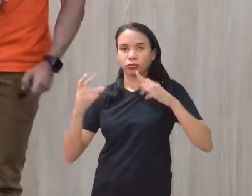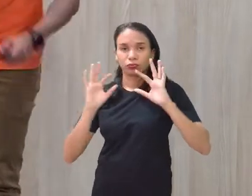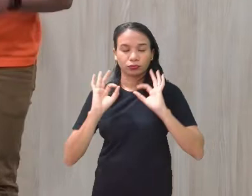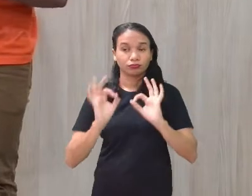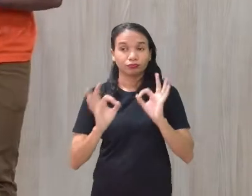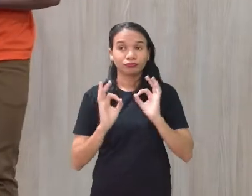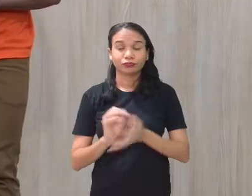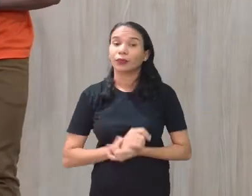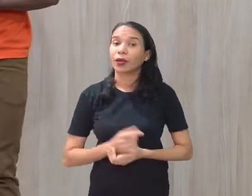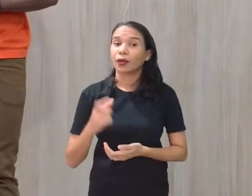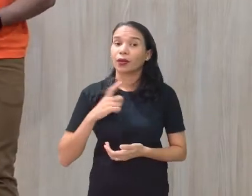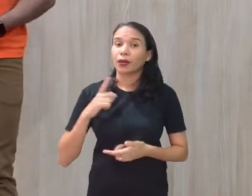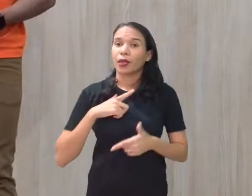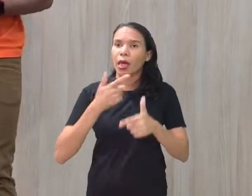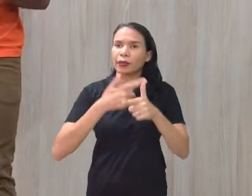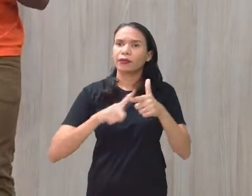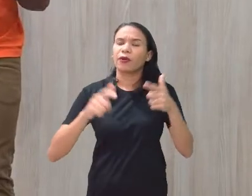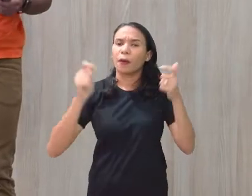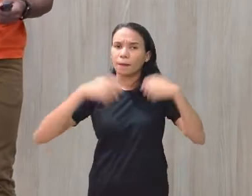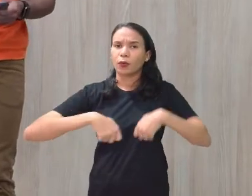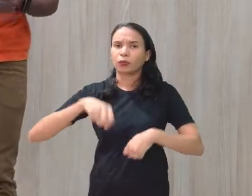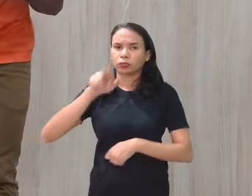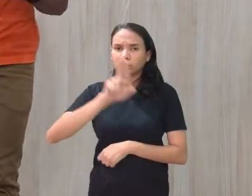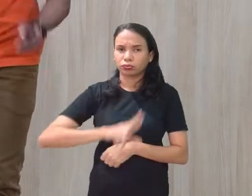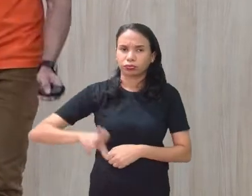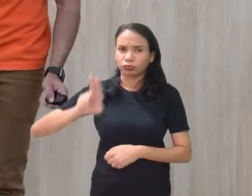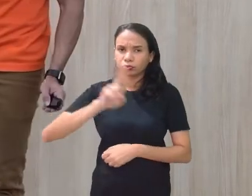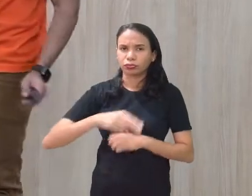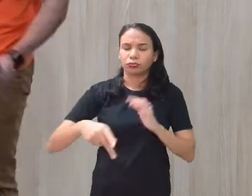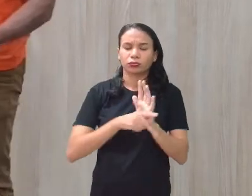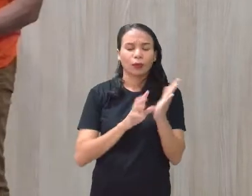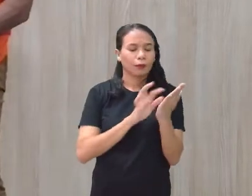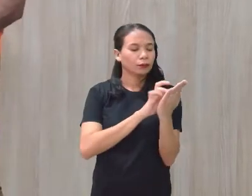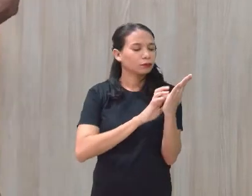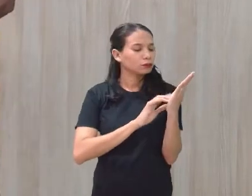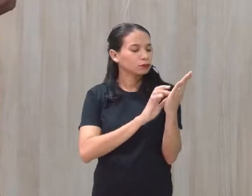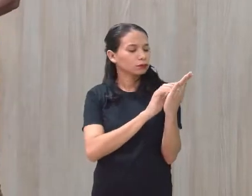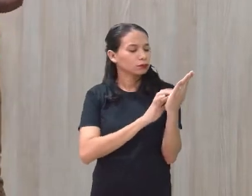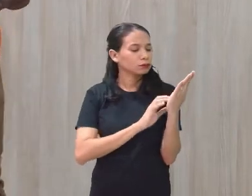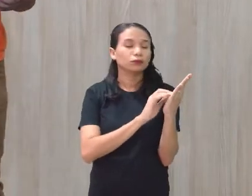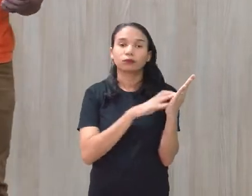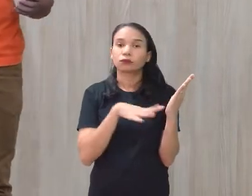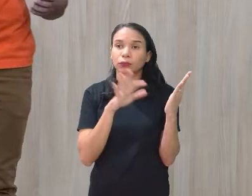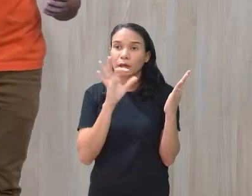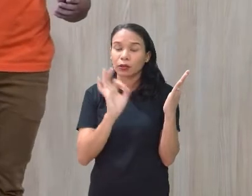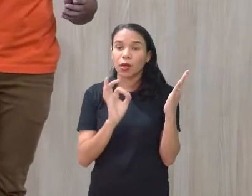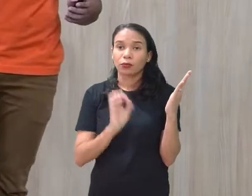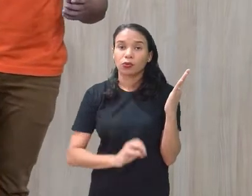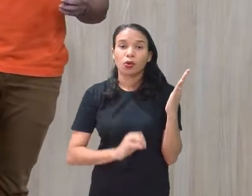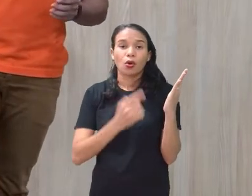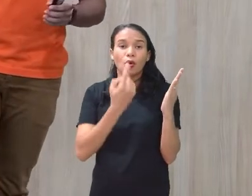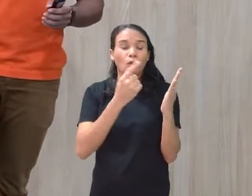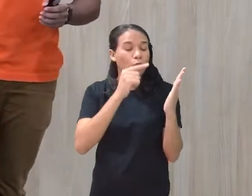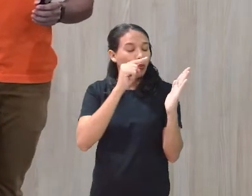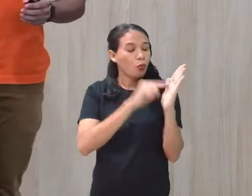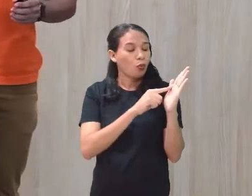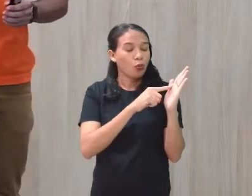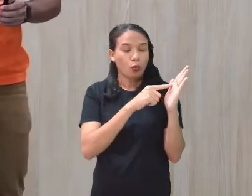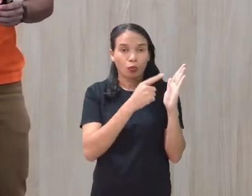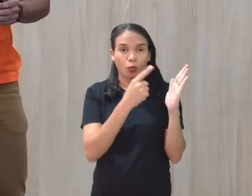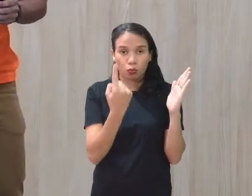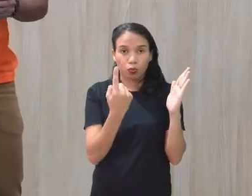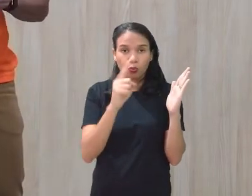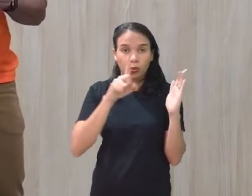0,2. E essa divisão aí você pode fazer ou na sua calculadora, tá? Digita 1, digita o botão